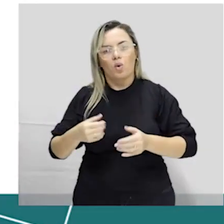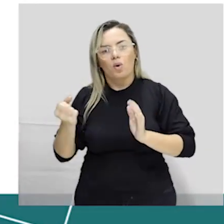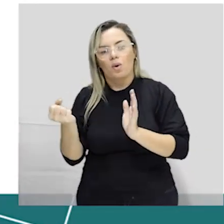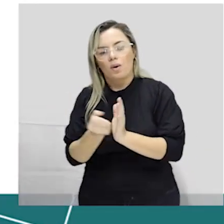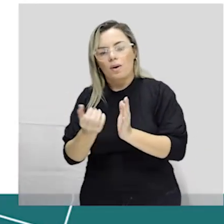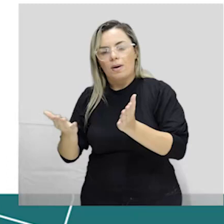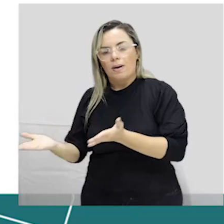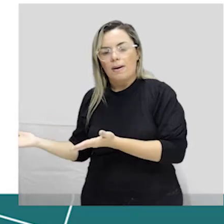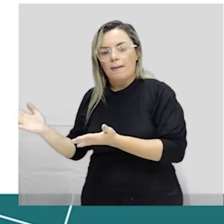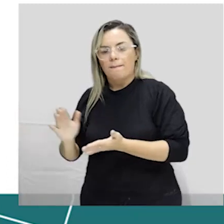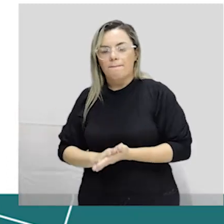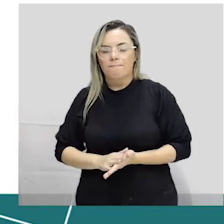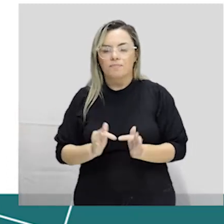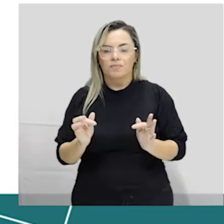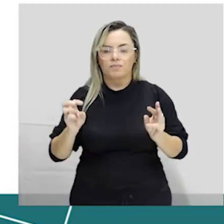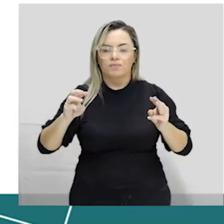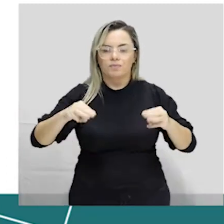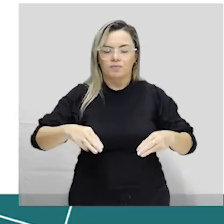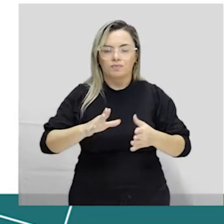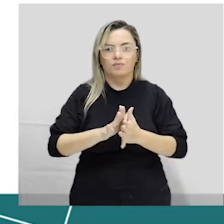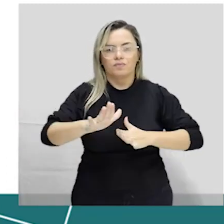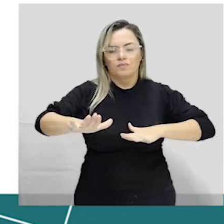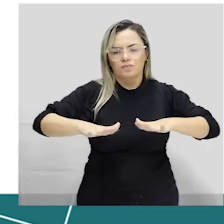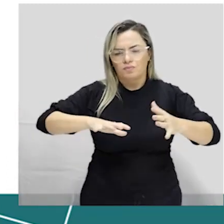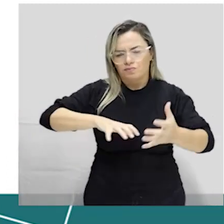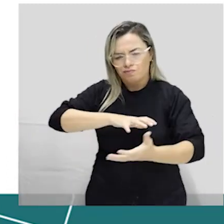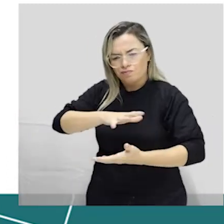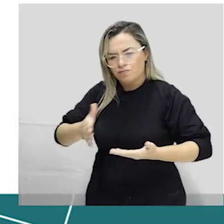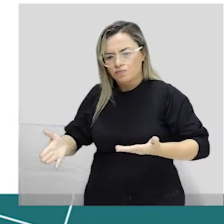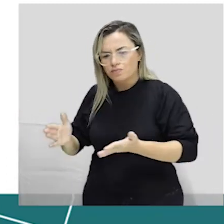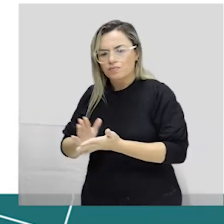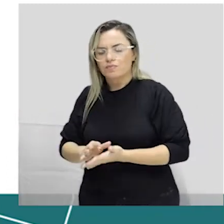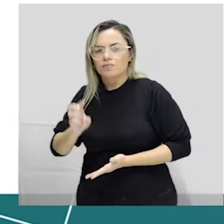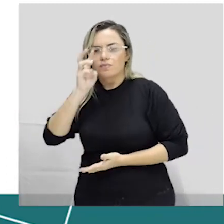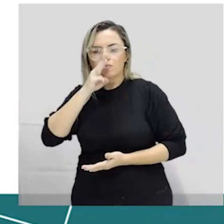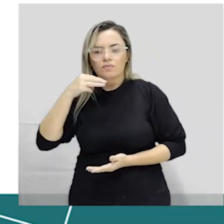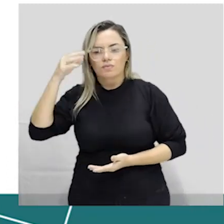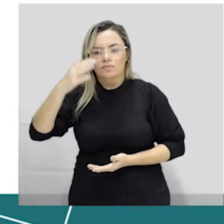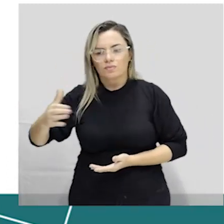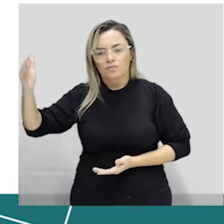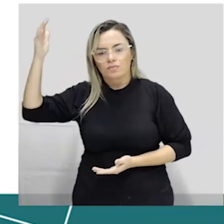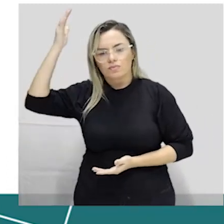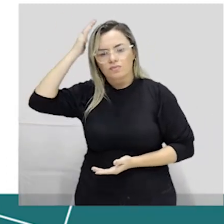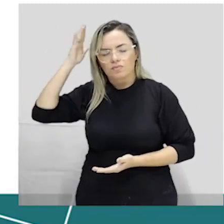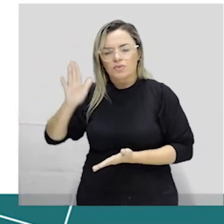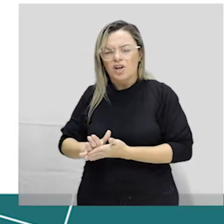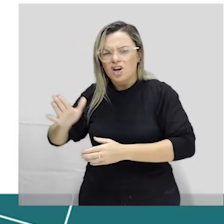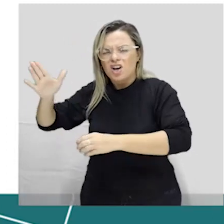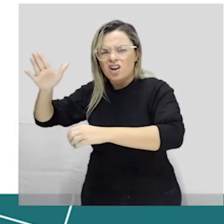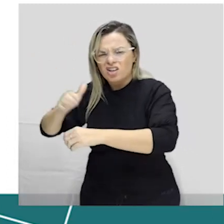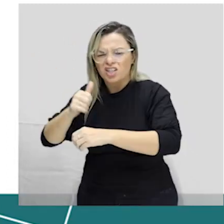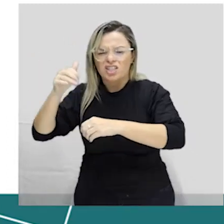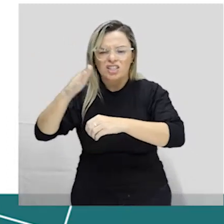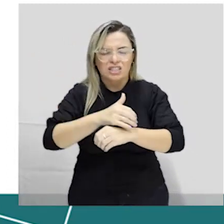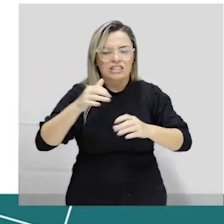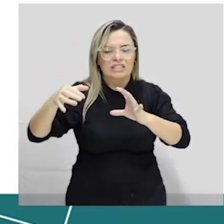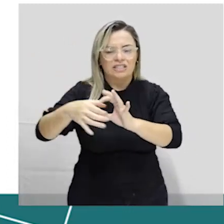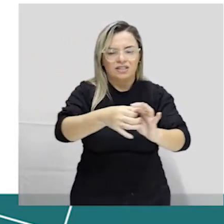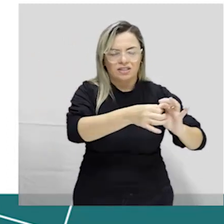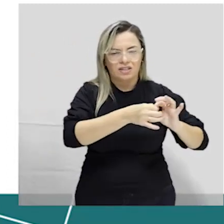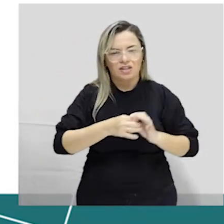Ao final do manifesto, Marx e Engels convocam os proletários a unirem-se contra a